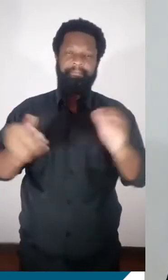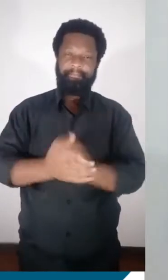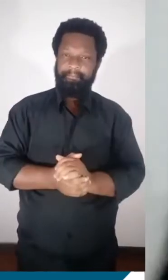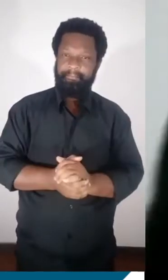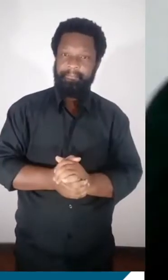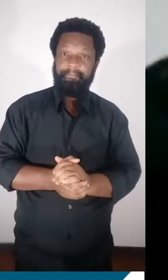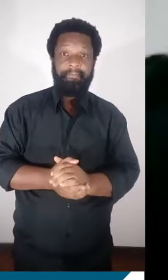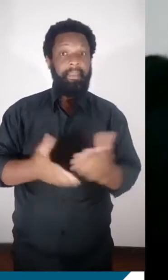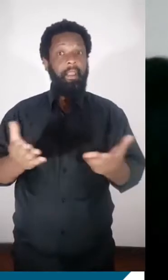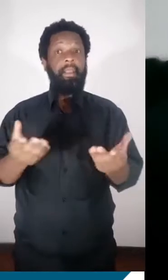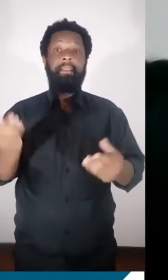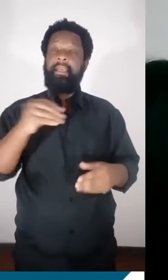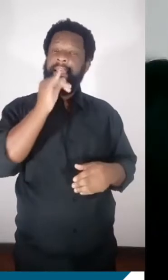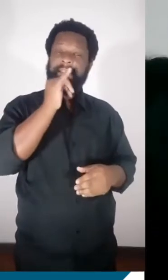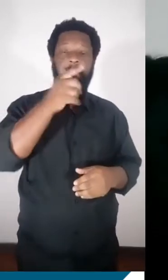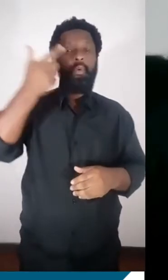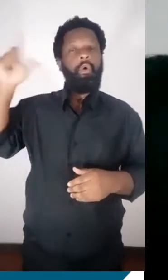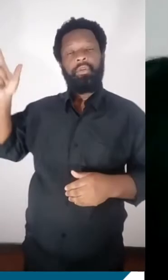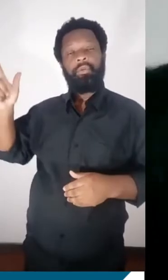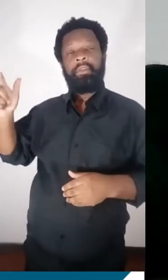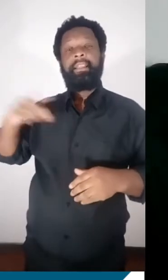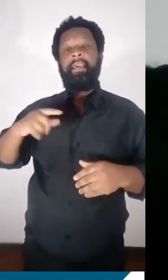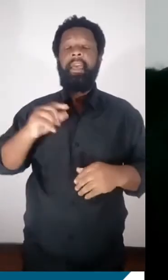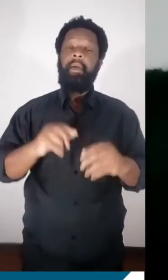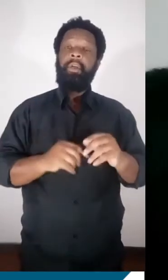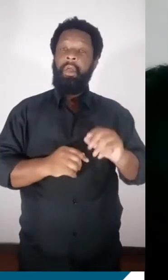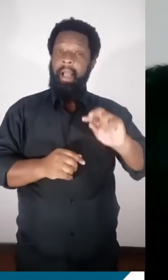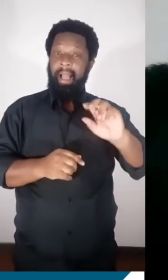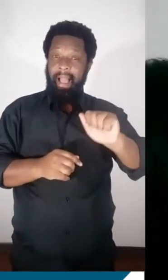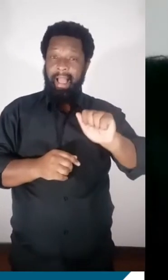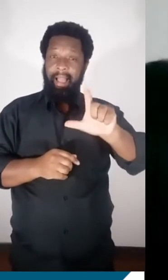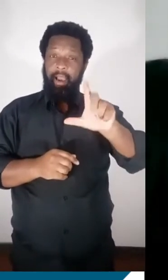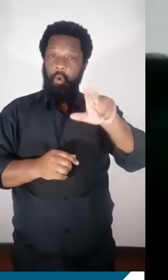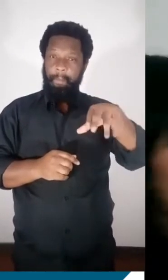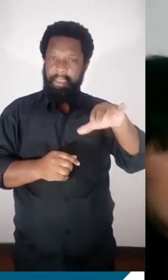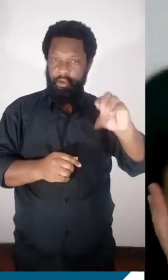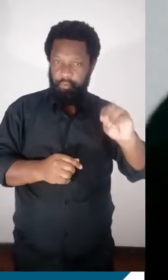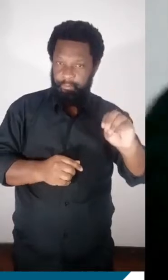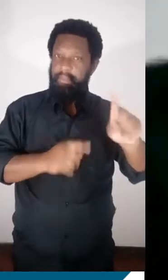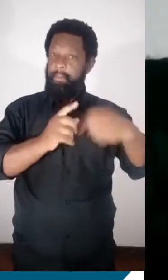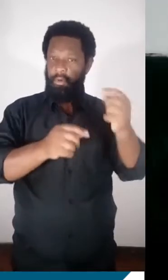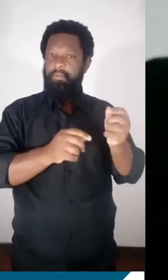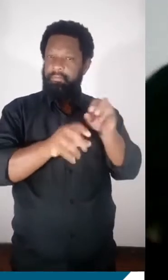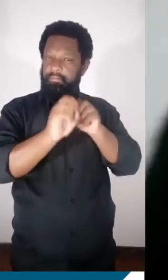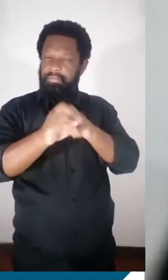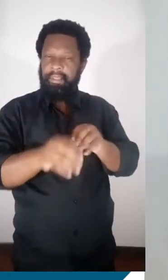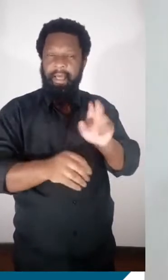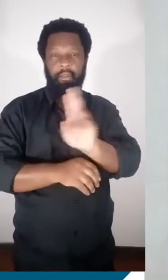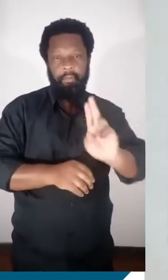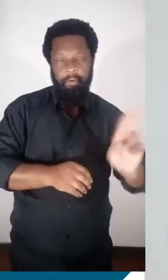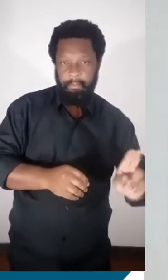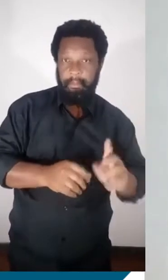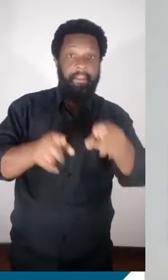beleza? Bom, aqui eu coloquei um outro exemplo. Nós temos o hidróxido de alumínio, já vamos aprender a dar o nome. E